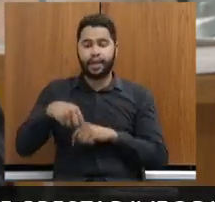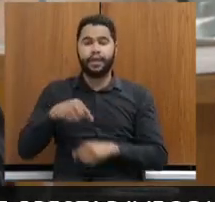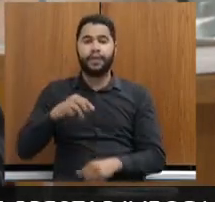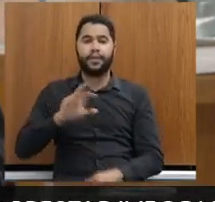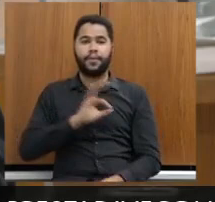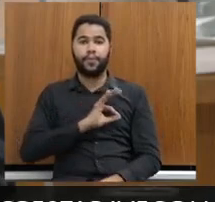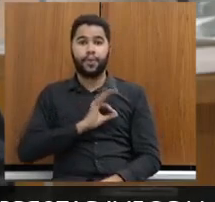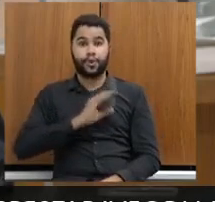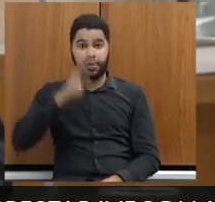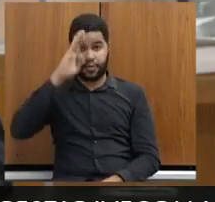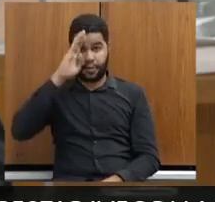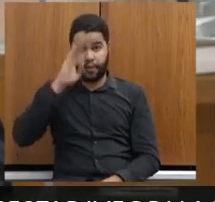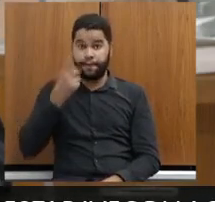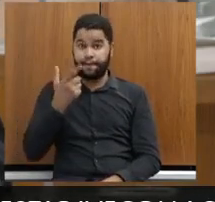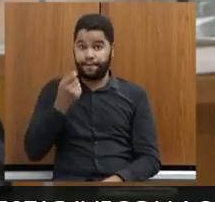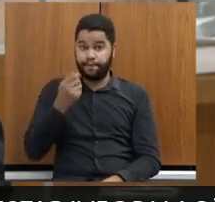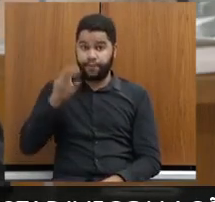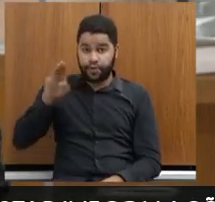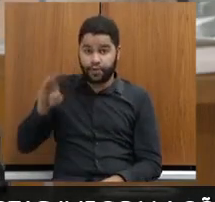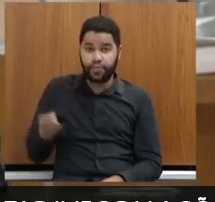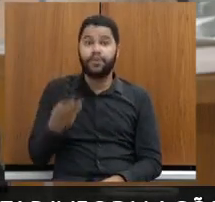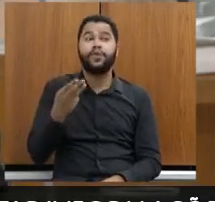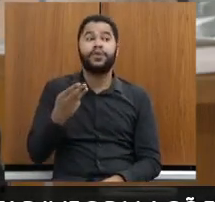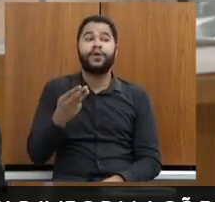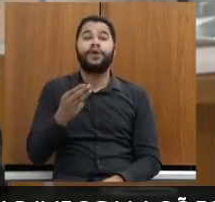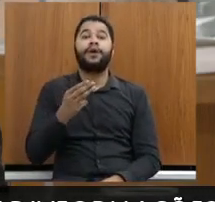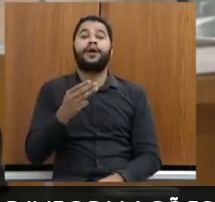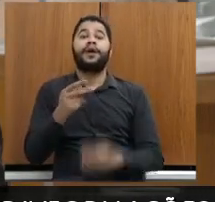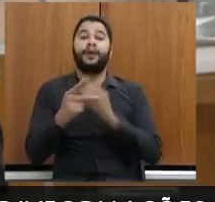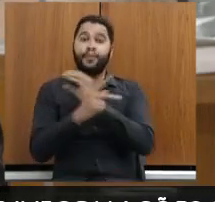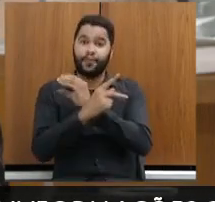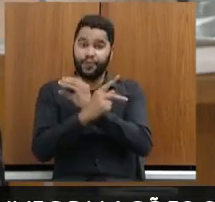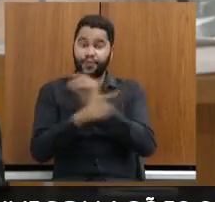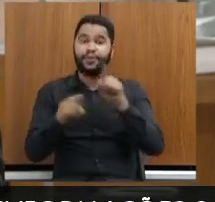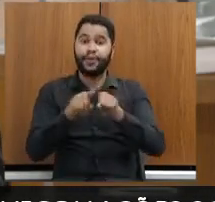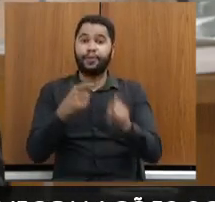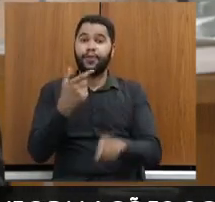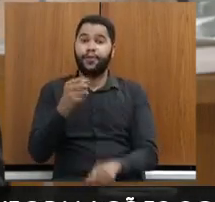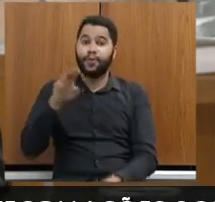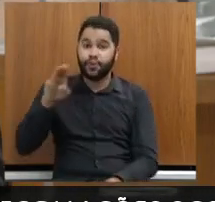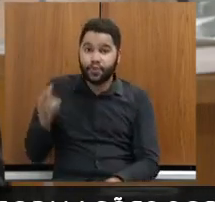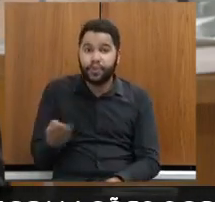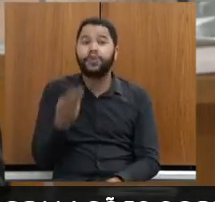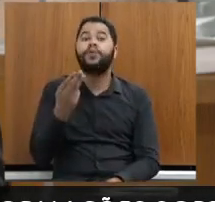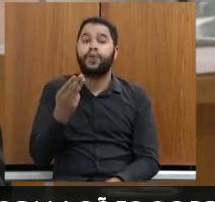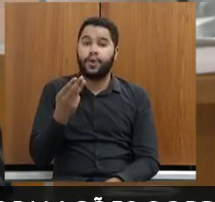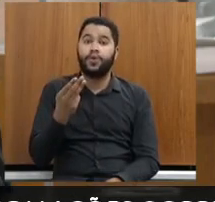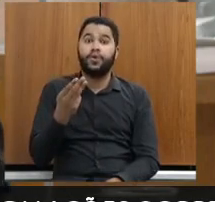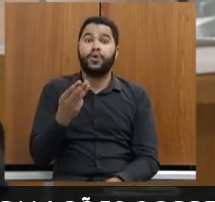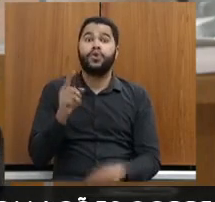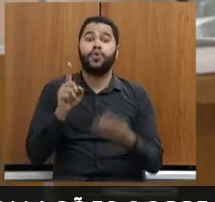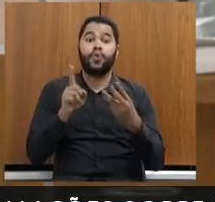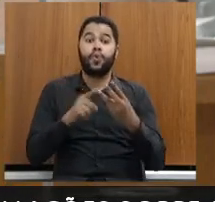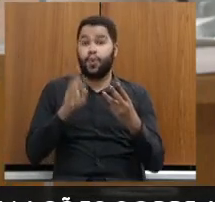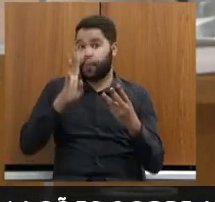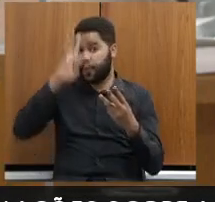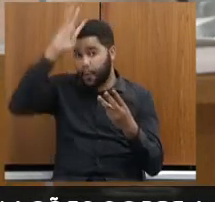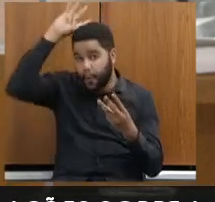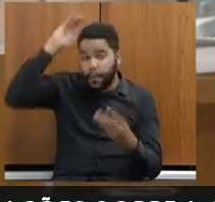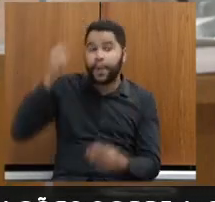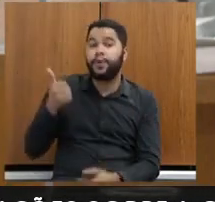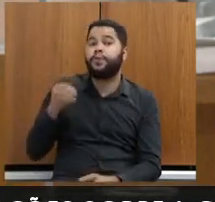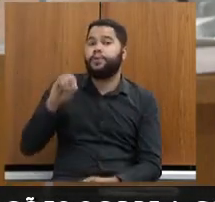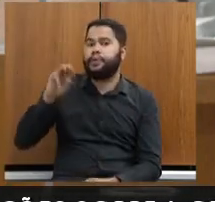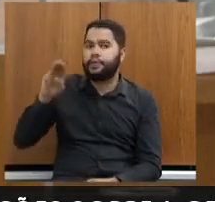conseguiu 20 milhões a polícia civil também conseguiu 20 milhões e o bombeiros 10 milhões né